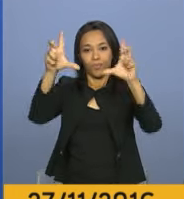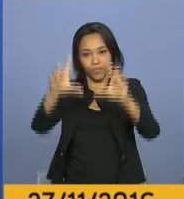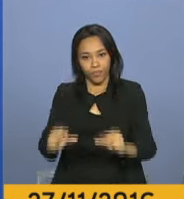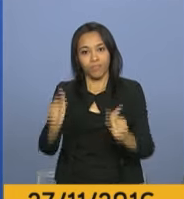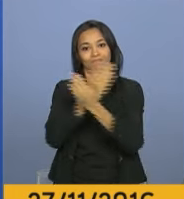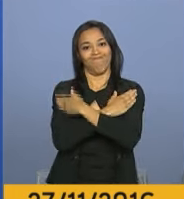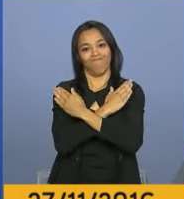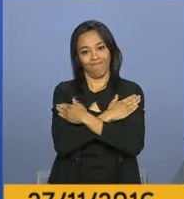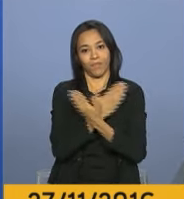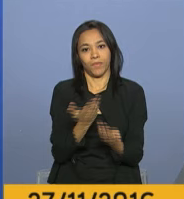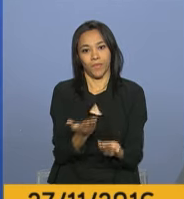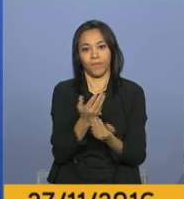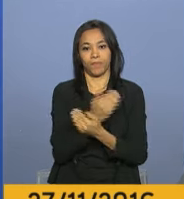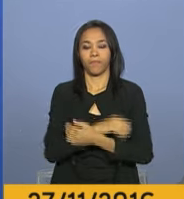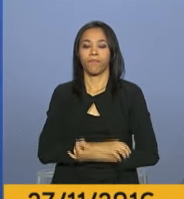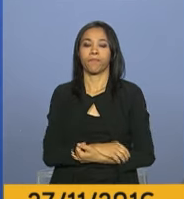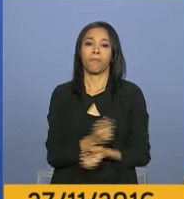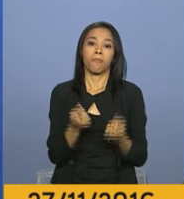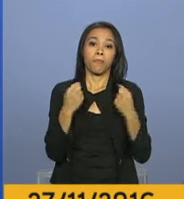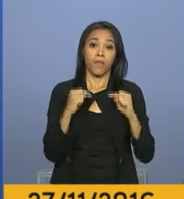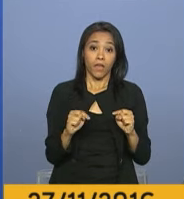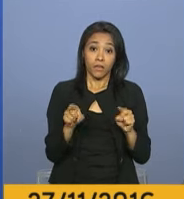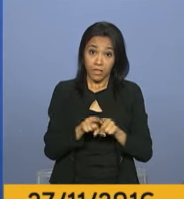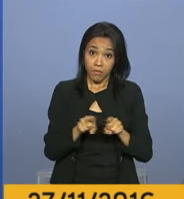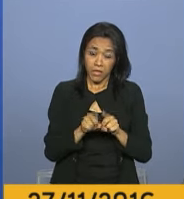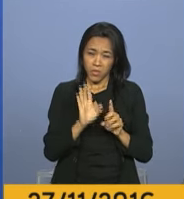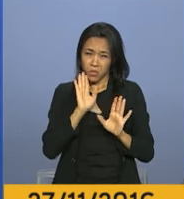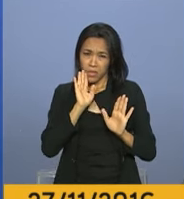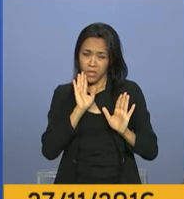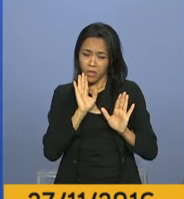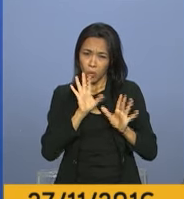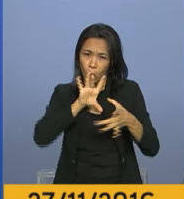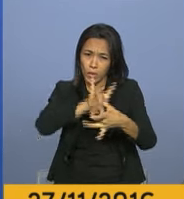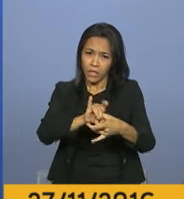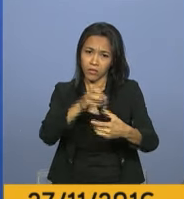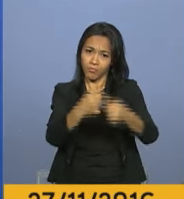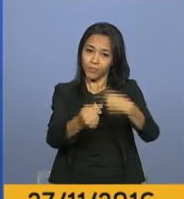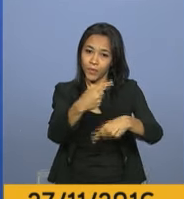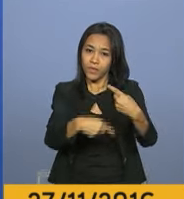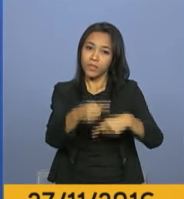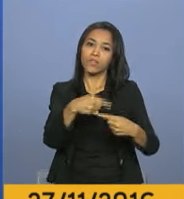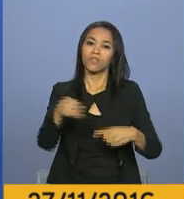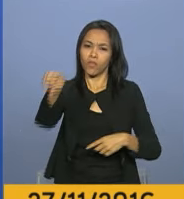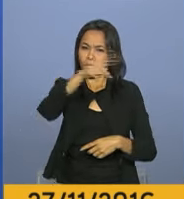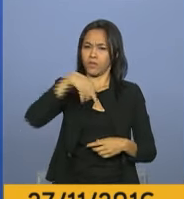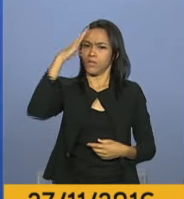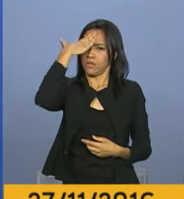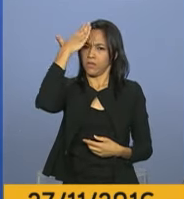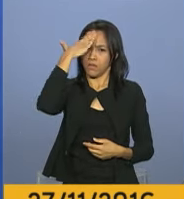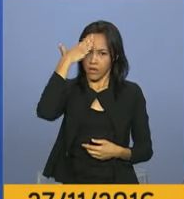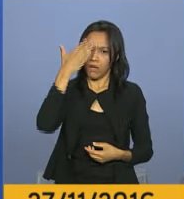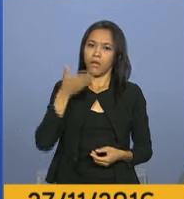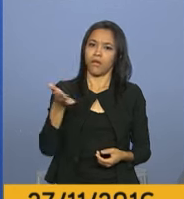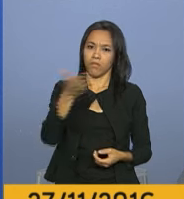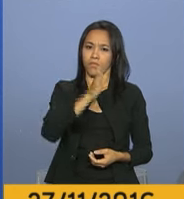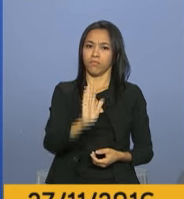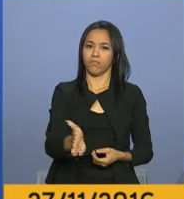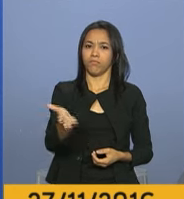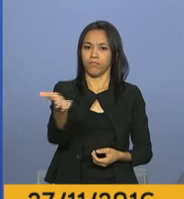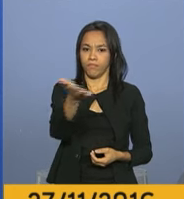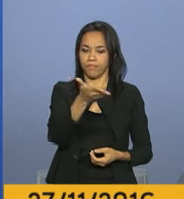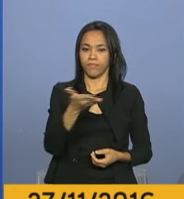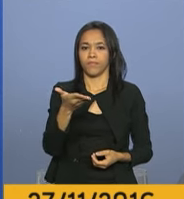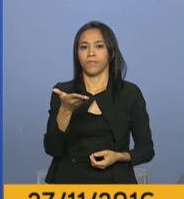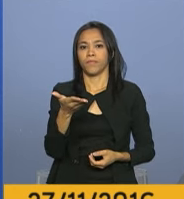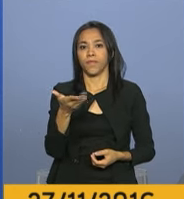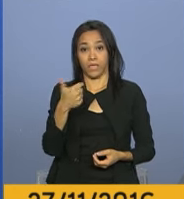disso, é um dado de natureza política mais relevante. Vocês sabem que